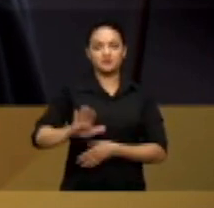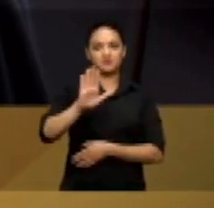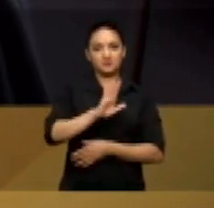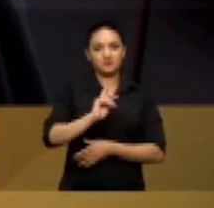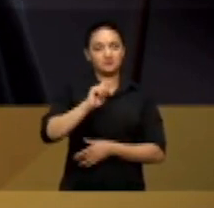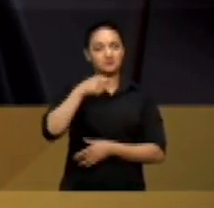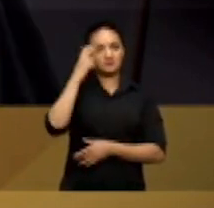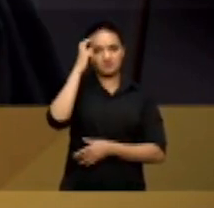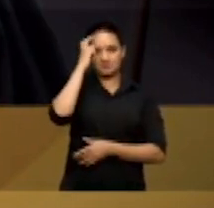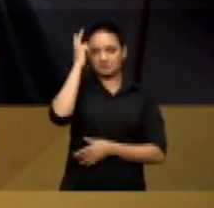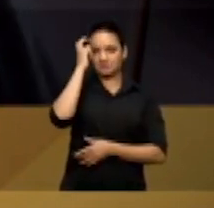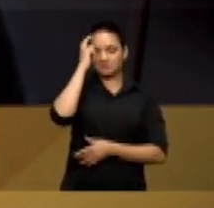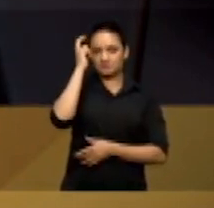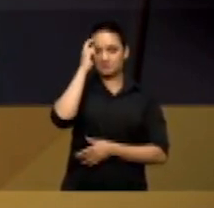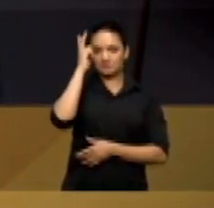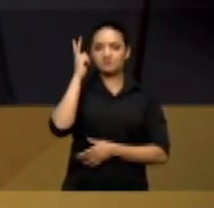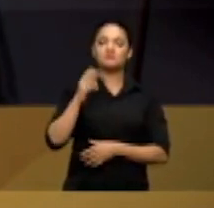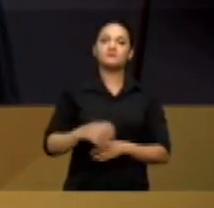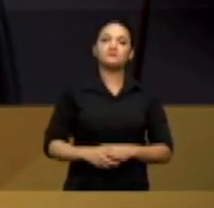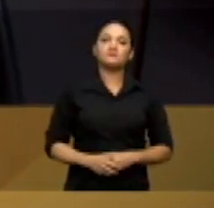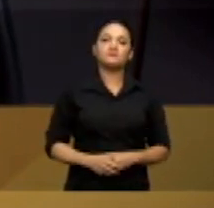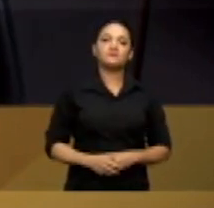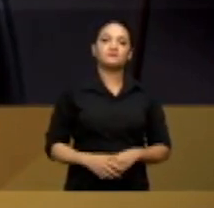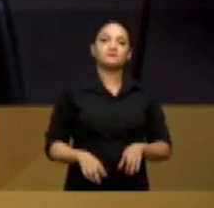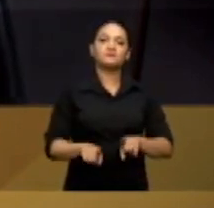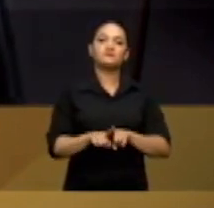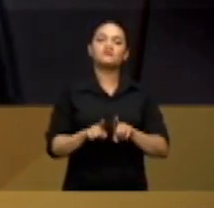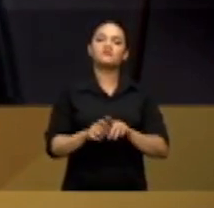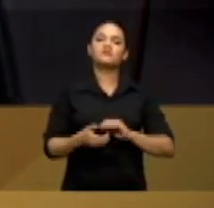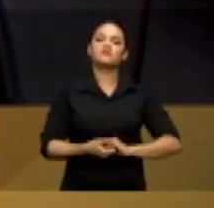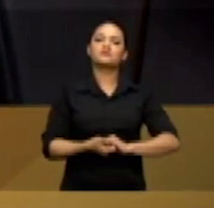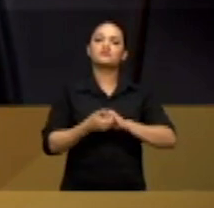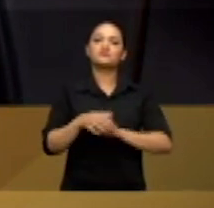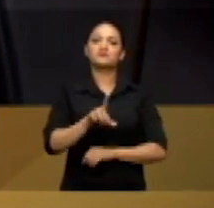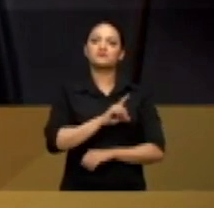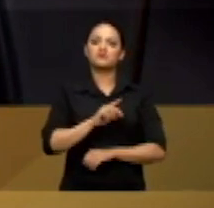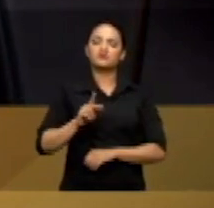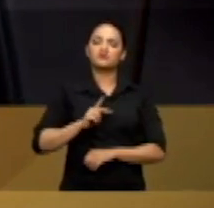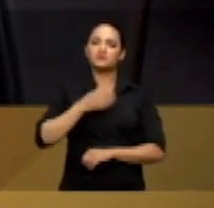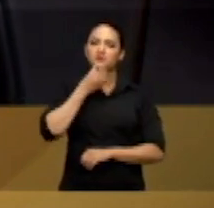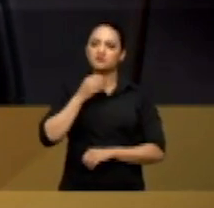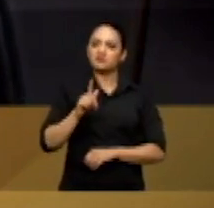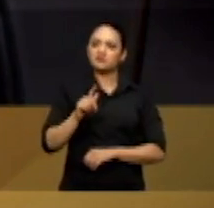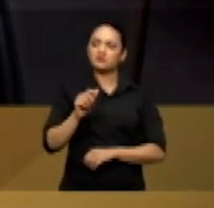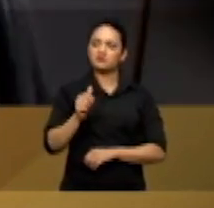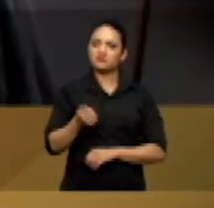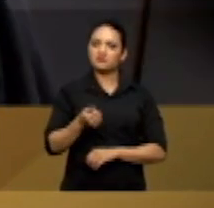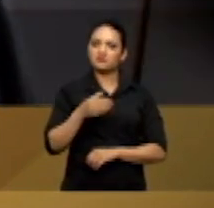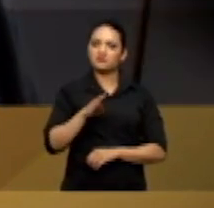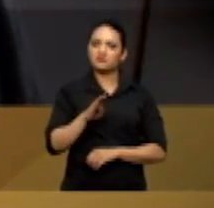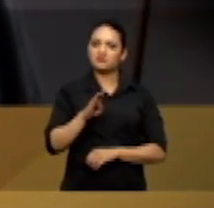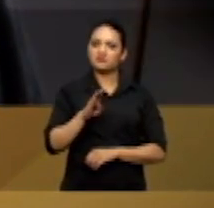Santa Cruz, excelentíssimo senhor defensor público-geral federal, doutor Gabriel Faria de Oliveira,